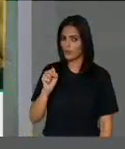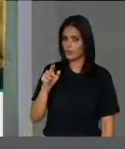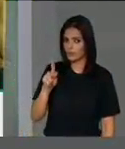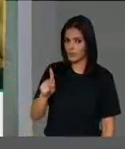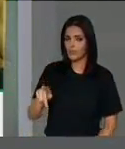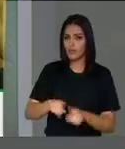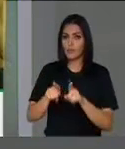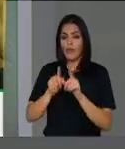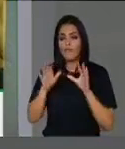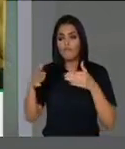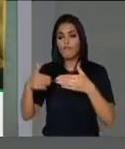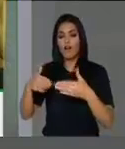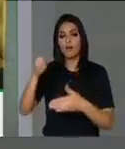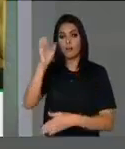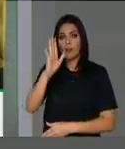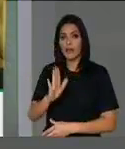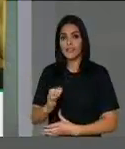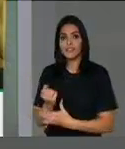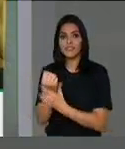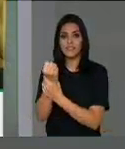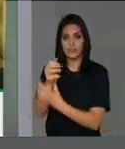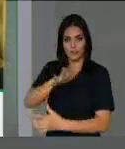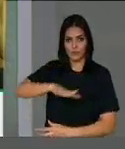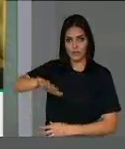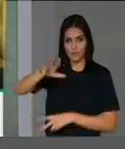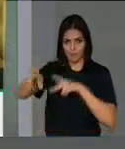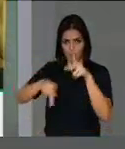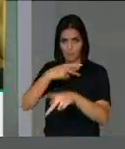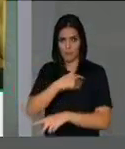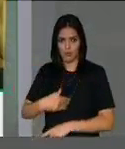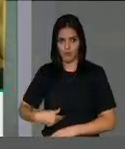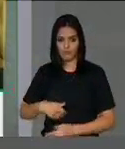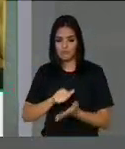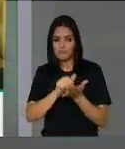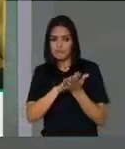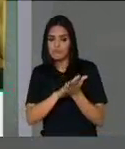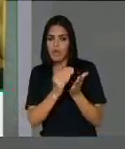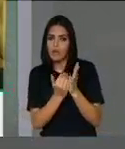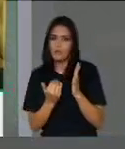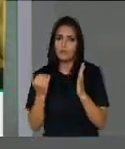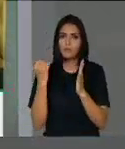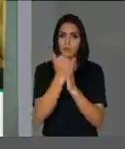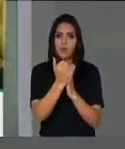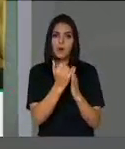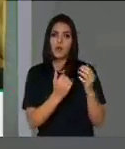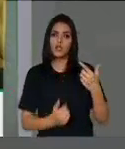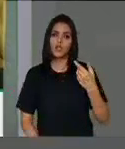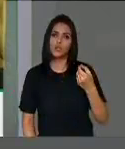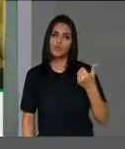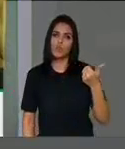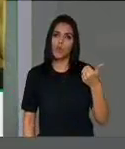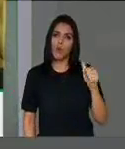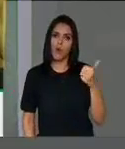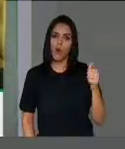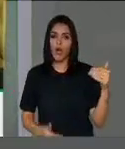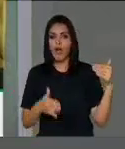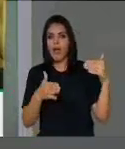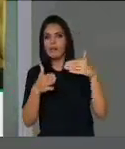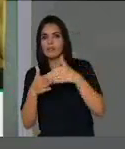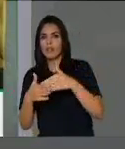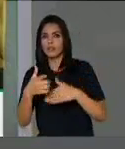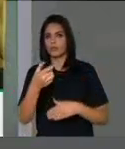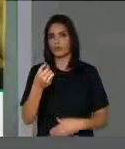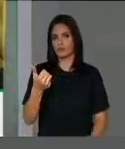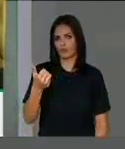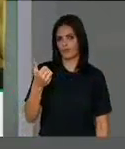Segurança Pública, registrou um aumento considerável de 2011 até